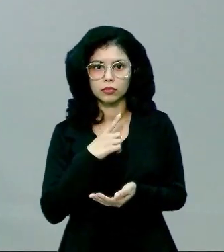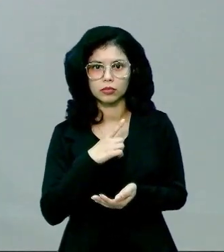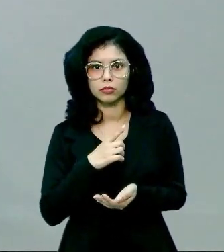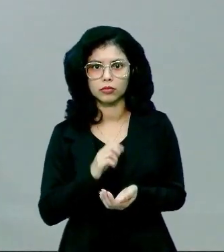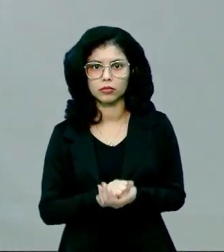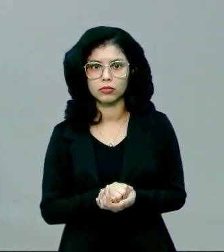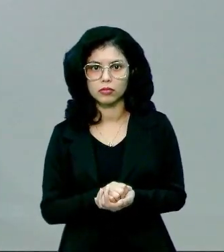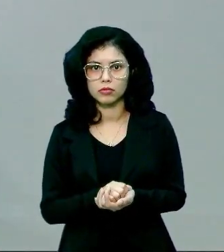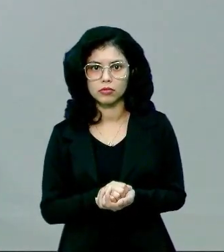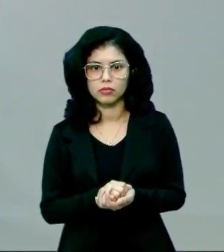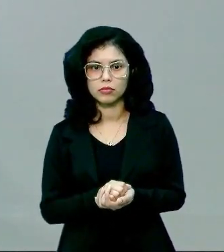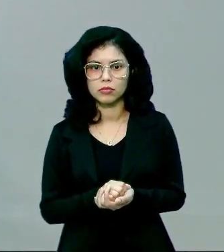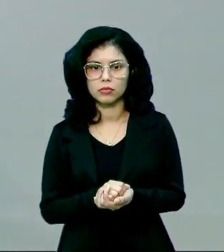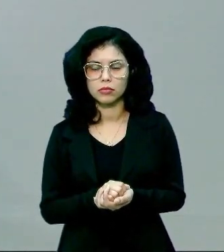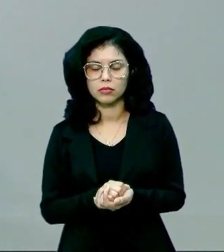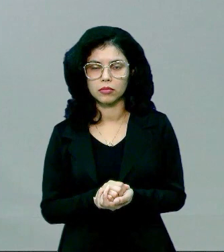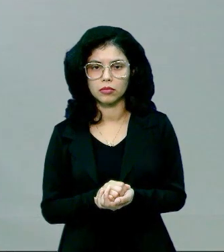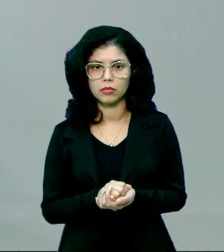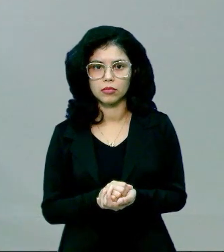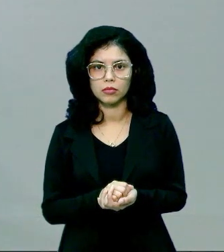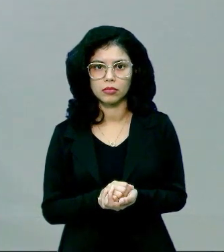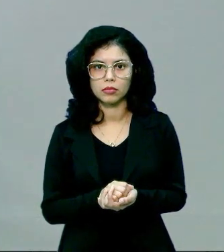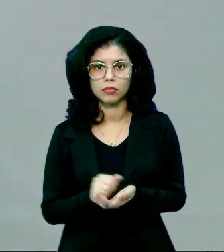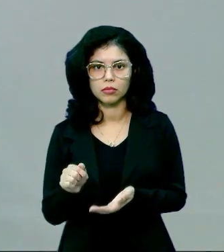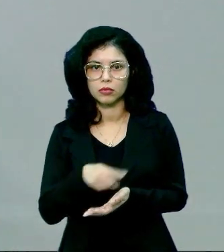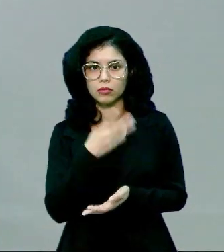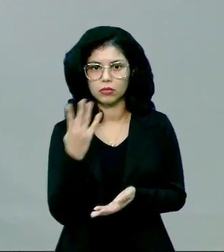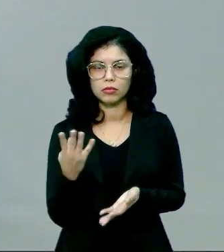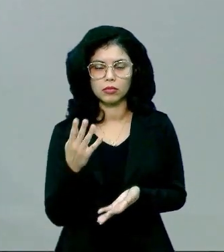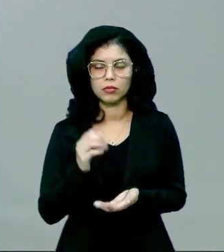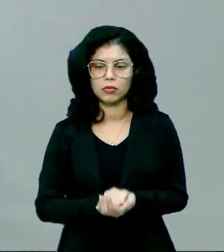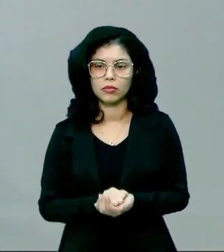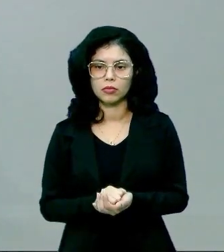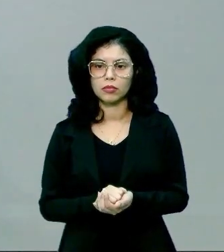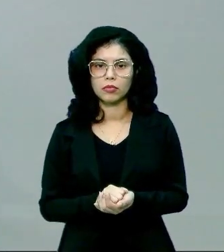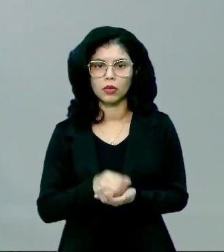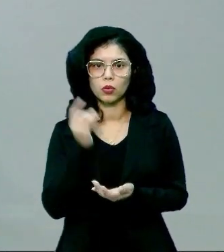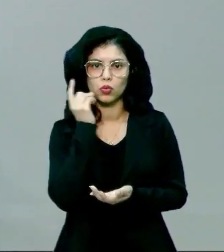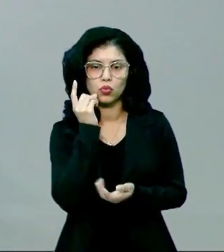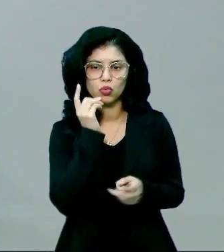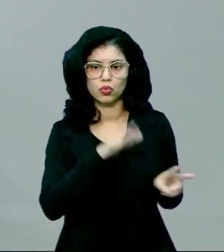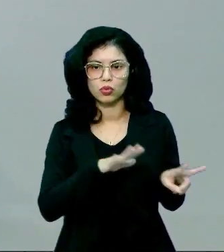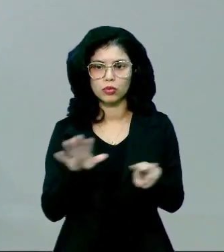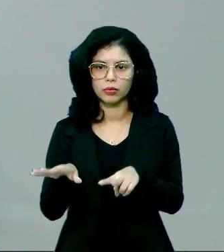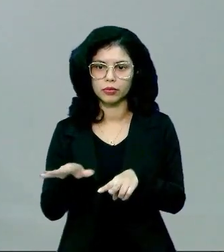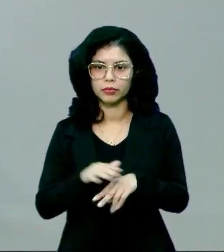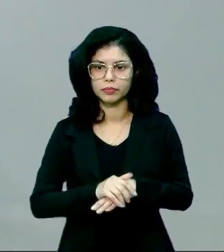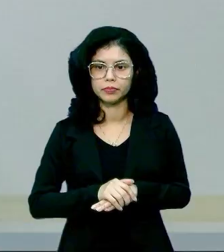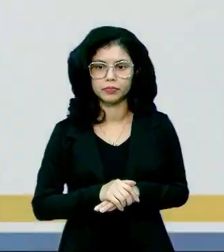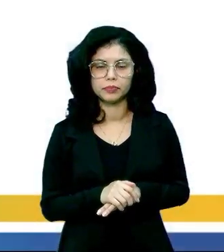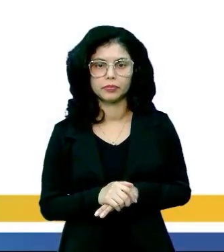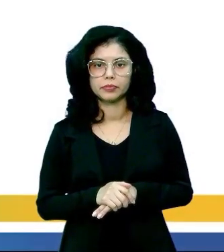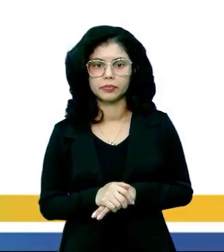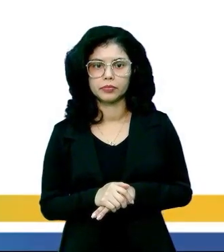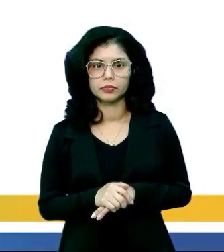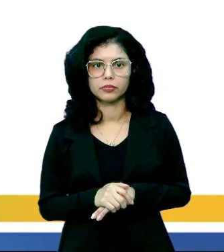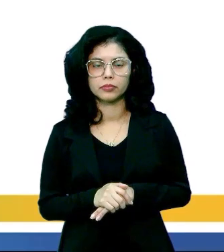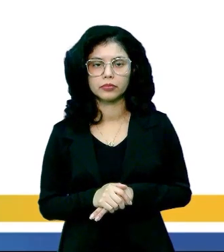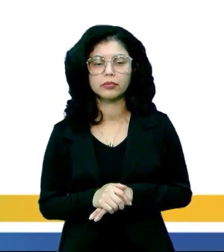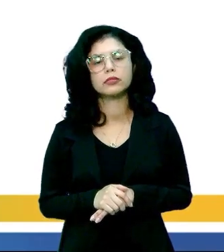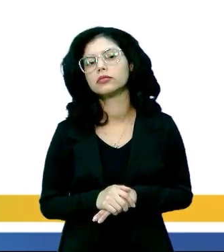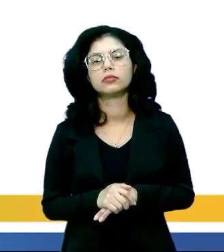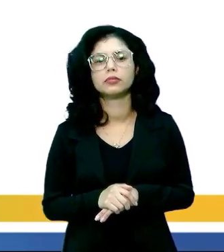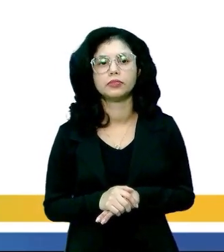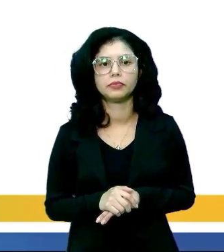A gente tem a quantidade de funcionário e tem os dias da semana. Tudo bem? Então, vamos